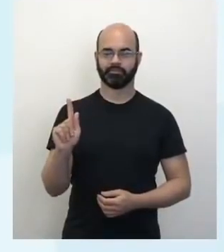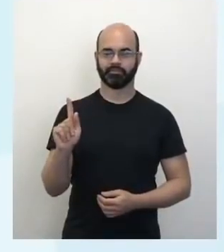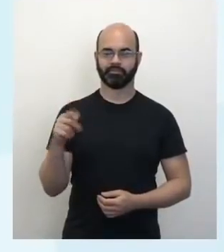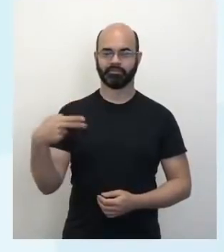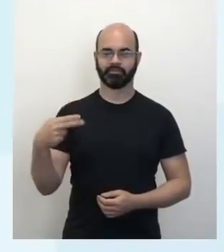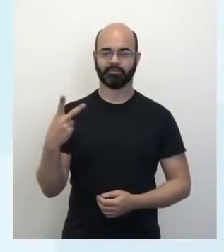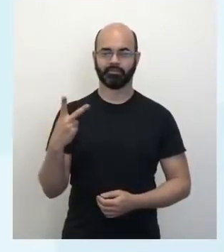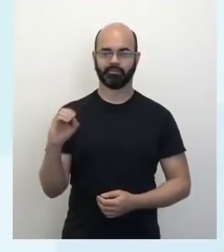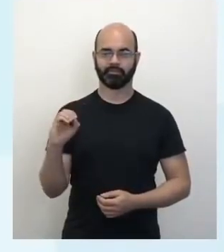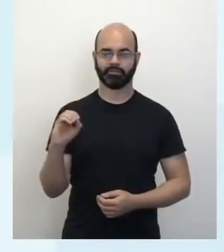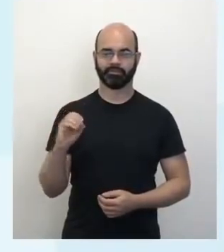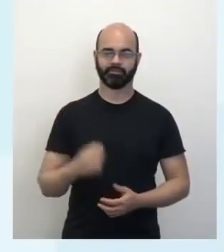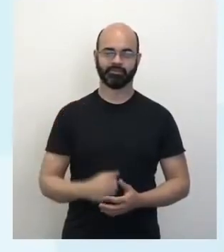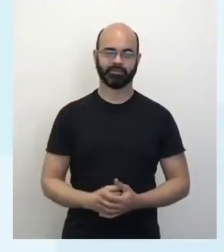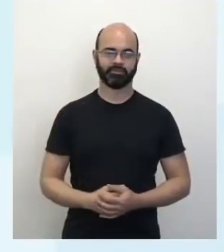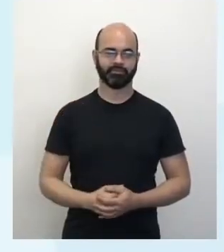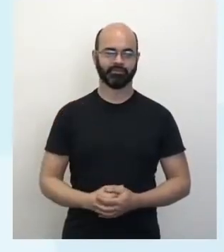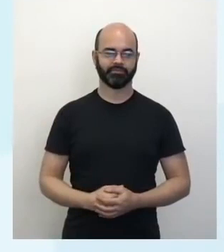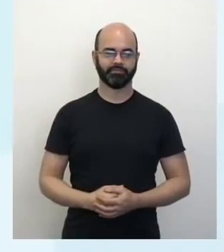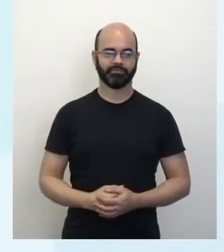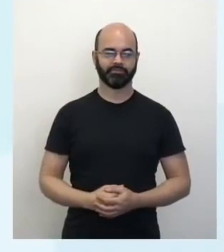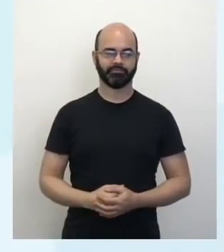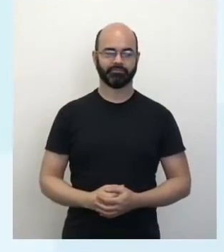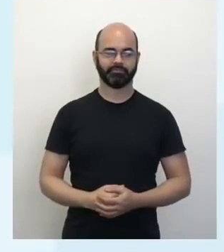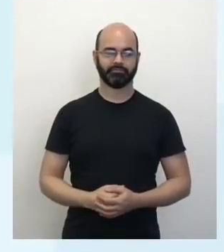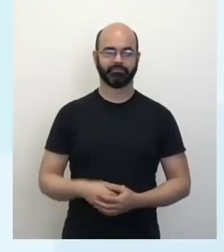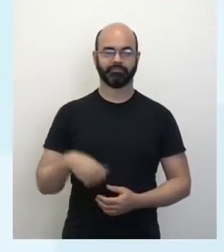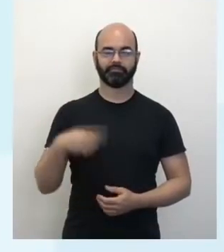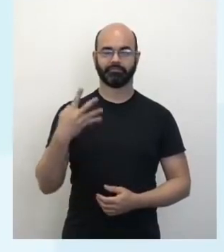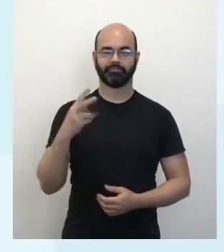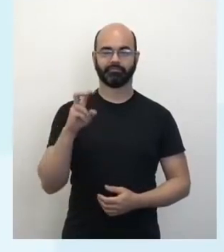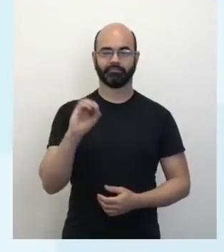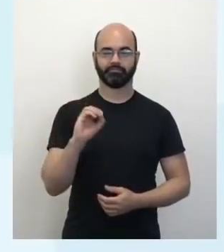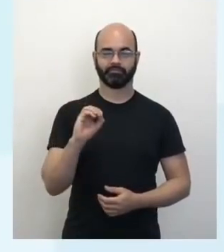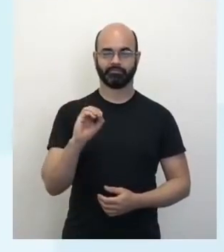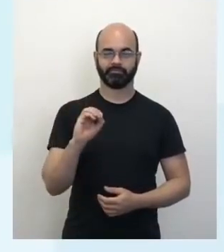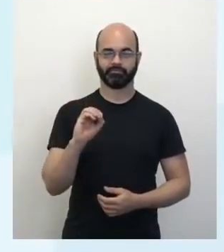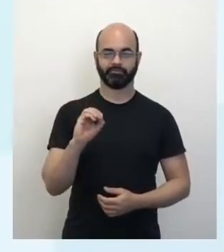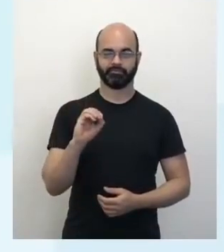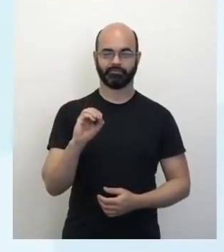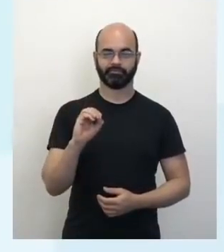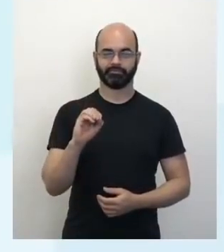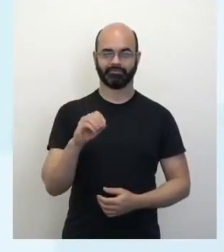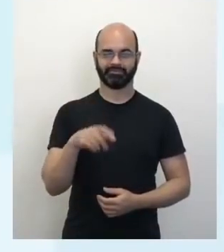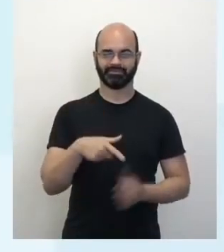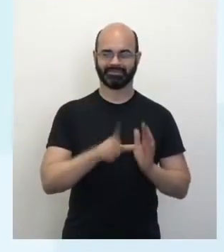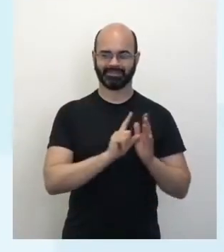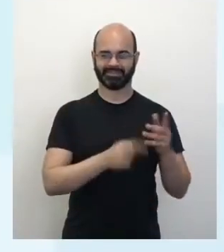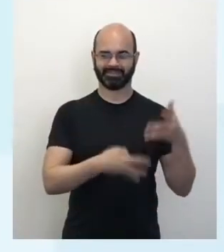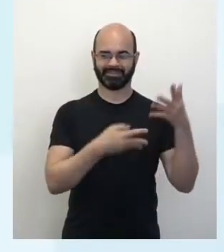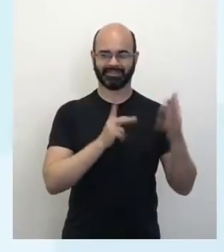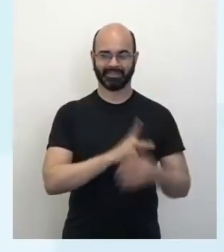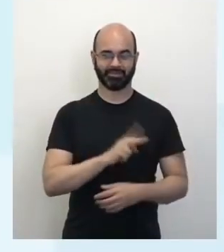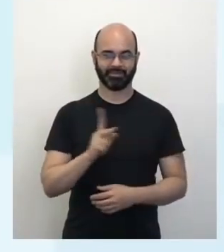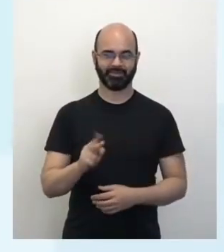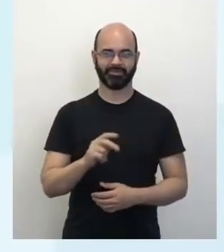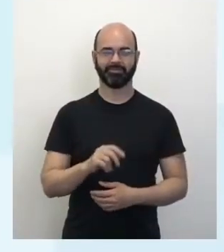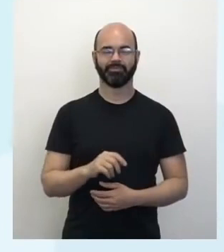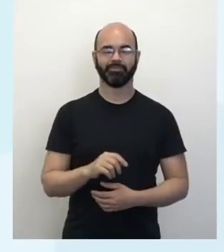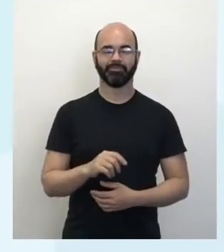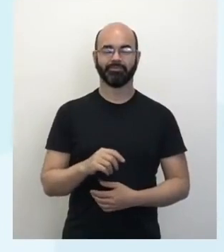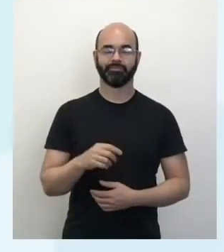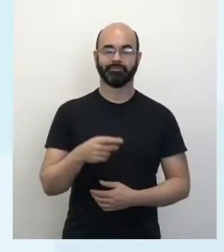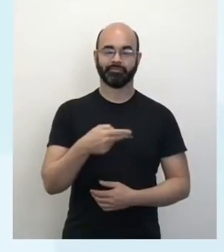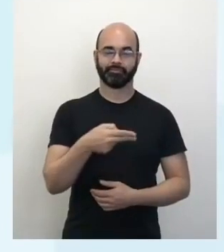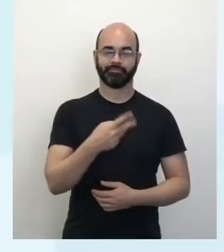isso, Tony? Muito e aí, bem. para o próximo, 450, né, como colocaram aí no chat, a ideia, eu teria o